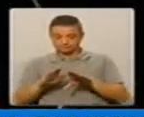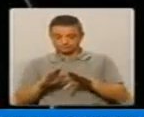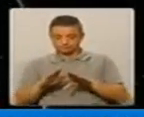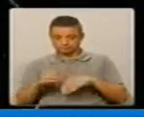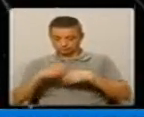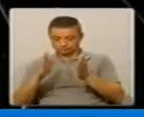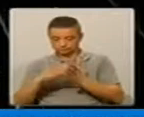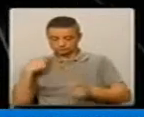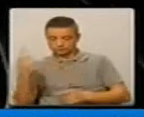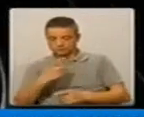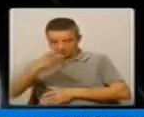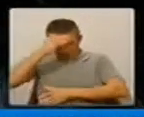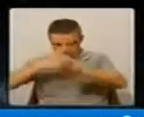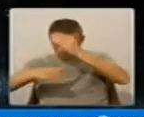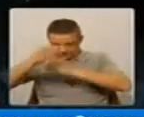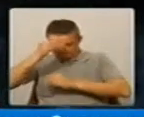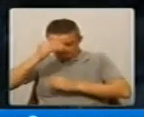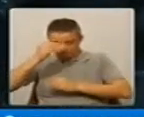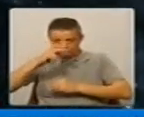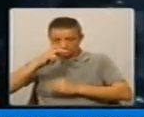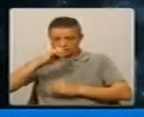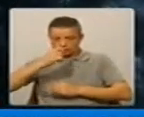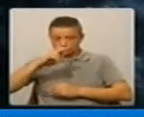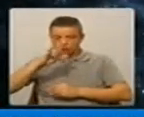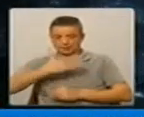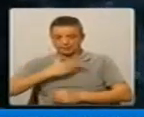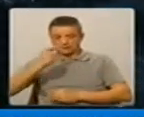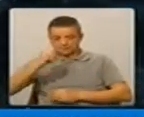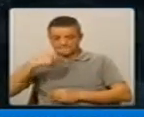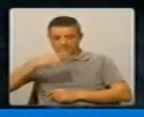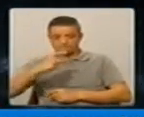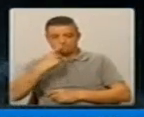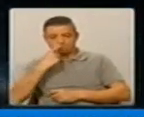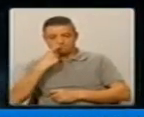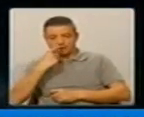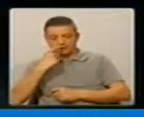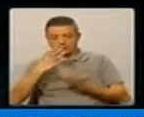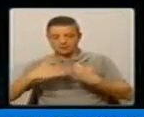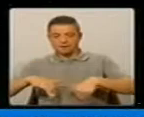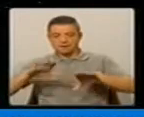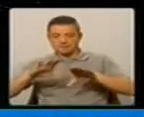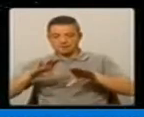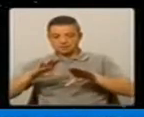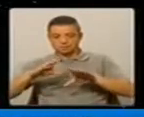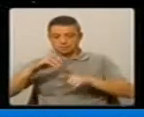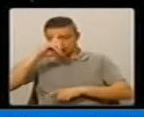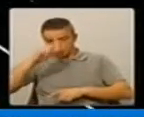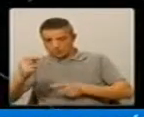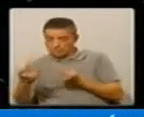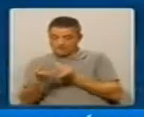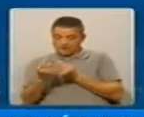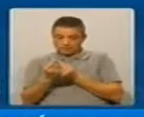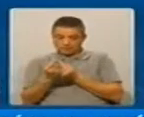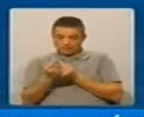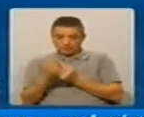nós aprendemos na escola que os asteroides são corpos rochosos que existem mais perto de nós, na cintura dos asteroides, e os cometas mais longe. De acordo com uma simulação